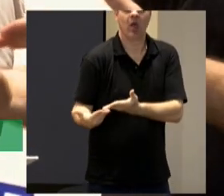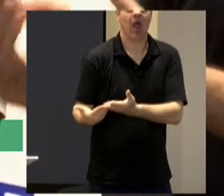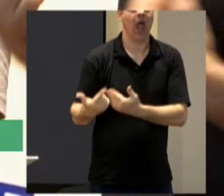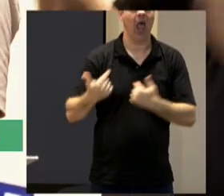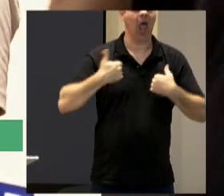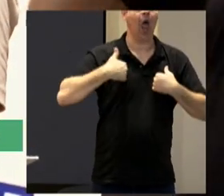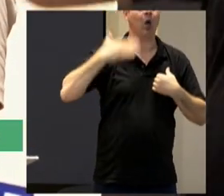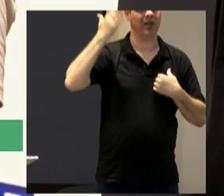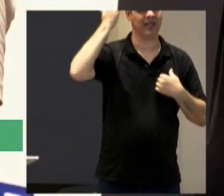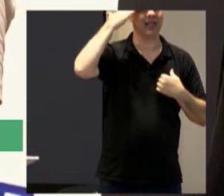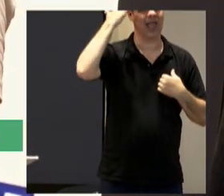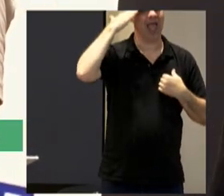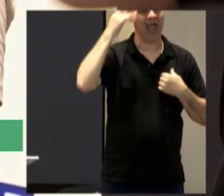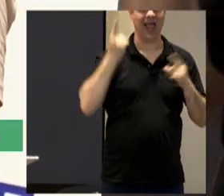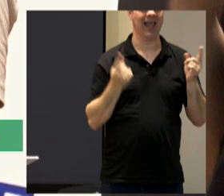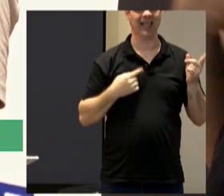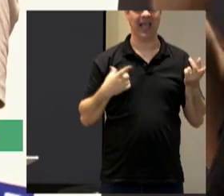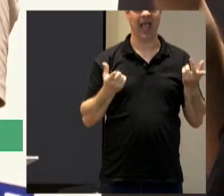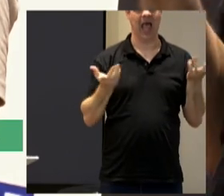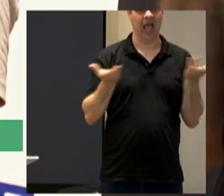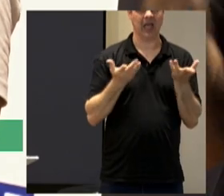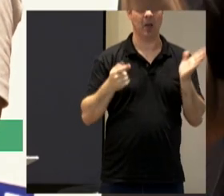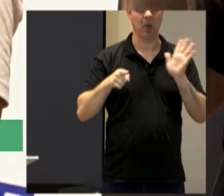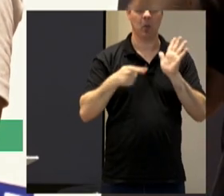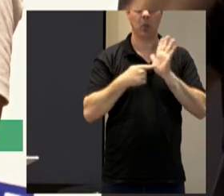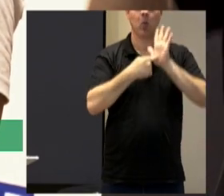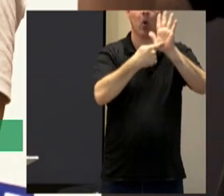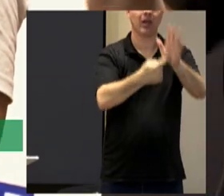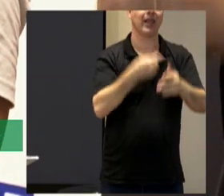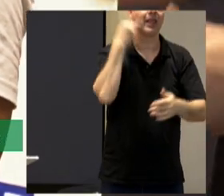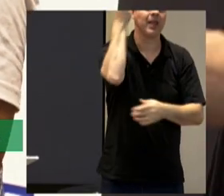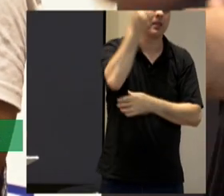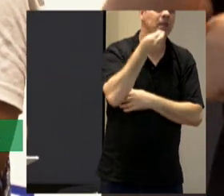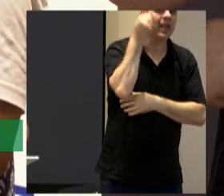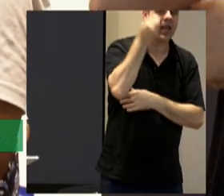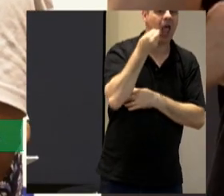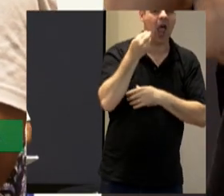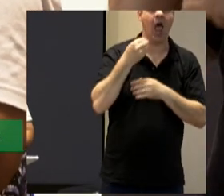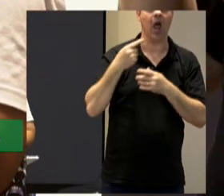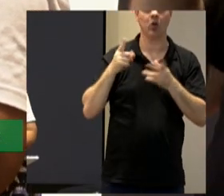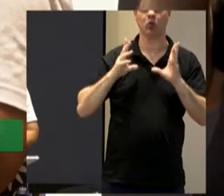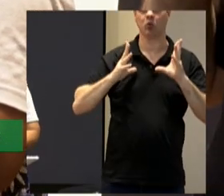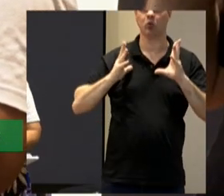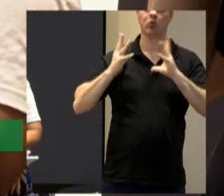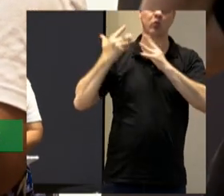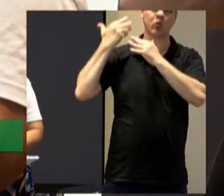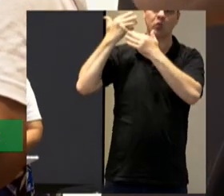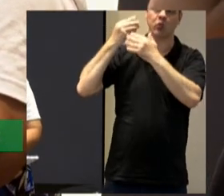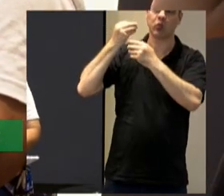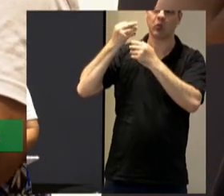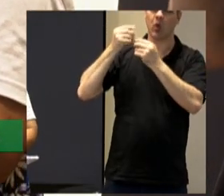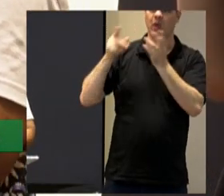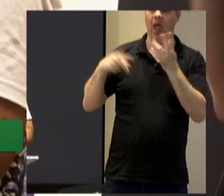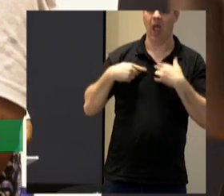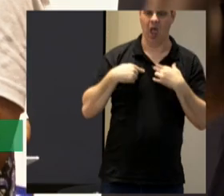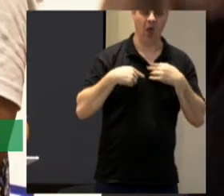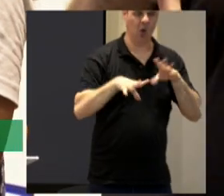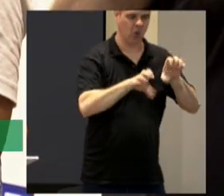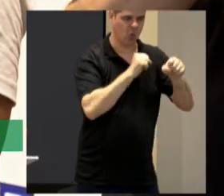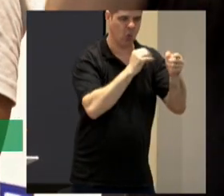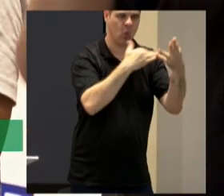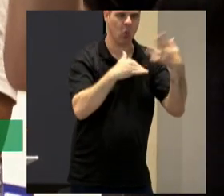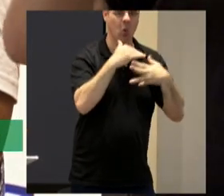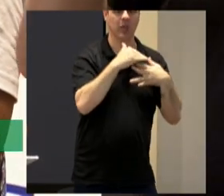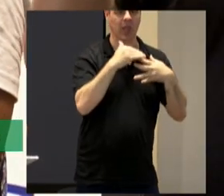que eu sei que aqui é o contrário. Nós temos experiências, e muitas das quais me formaram como formadora